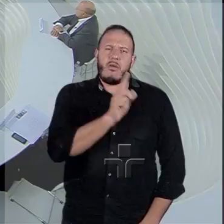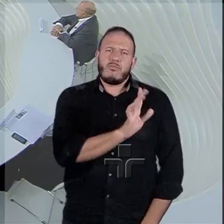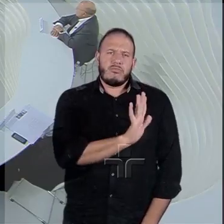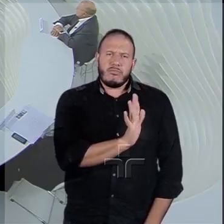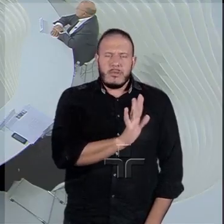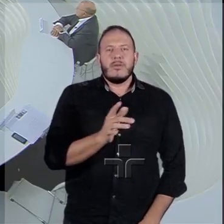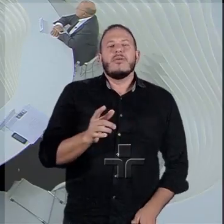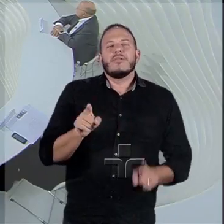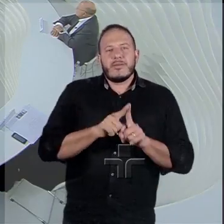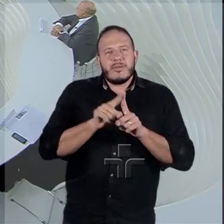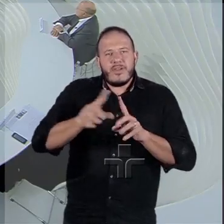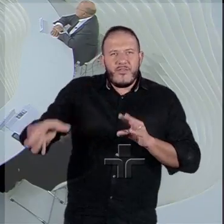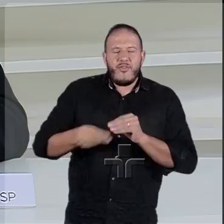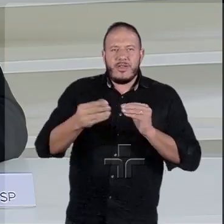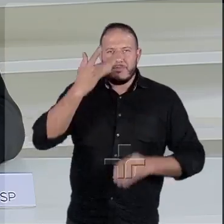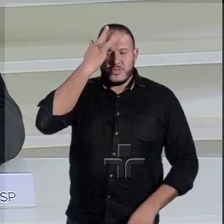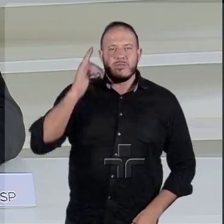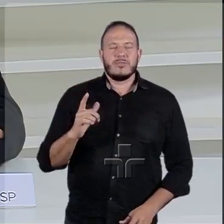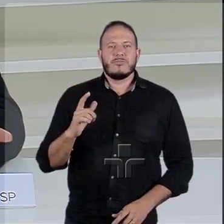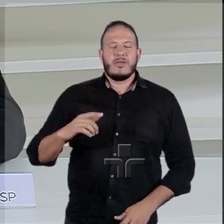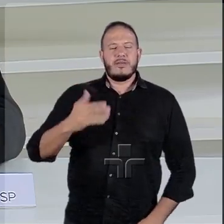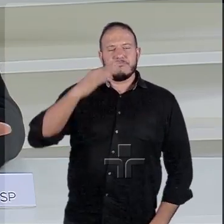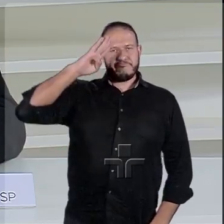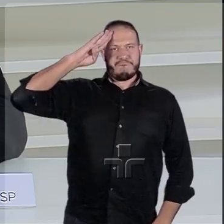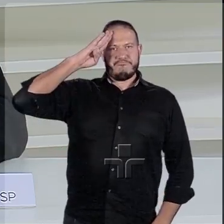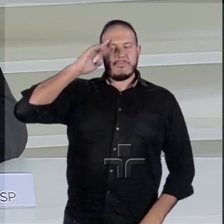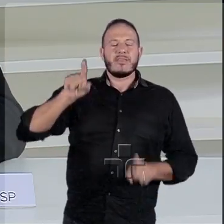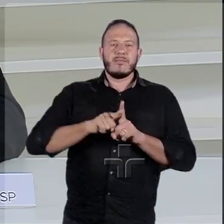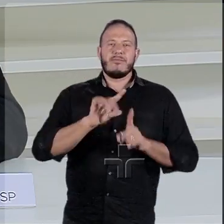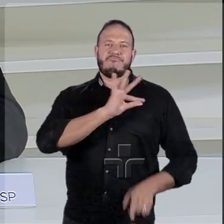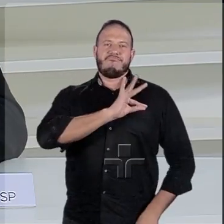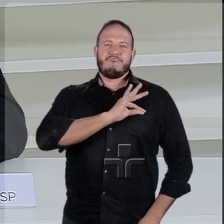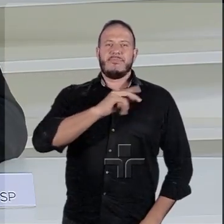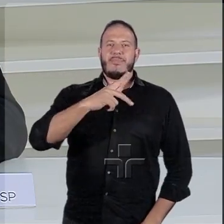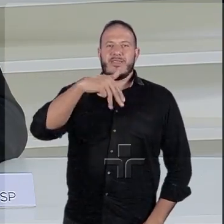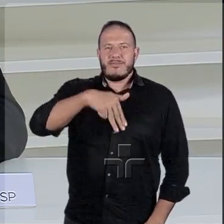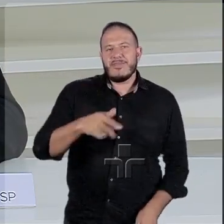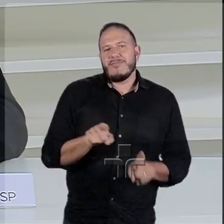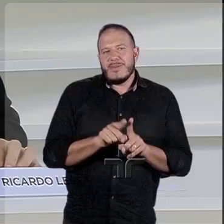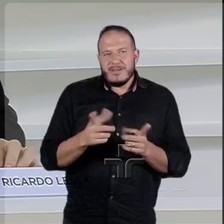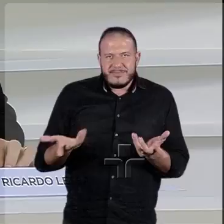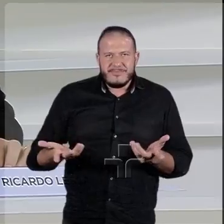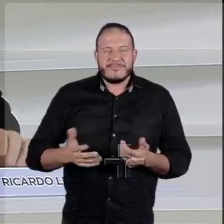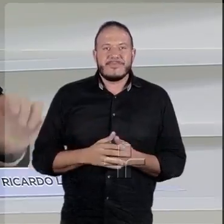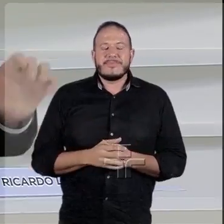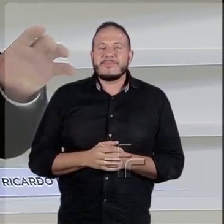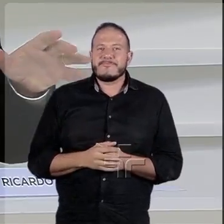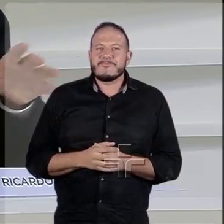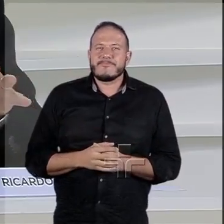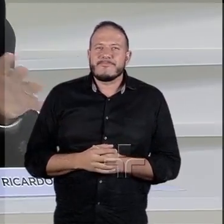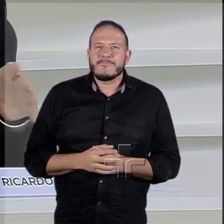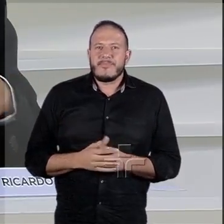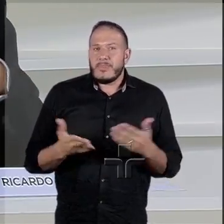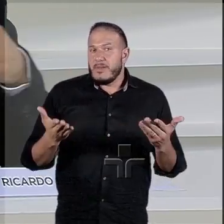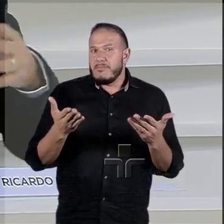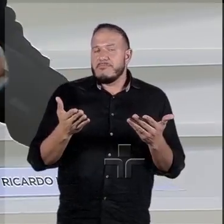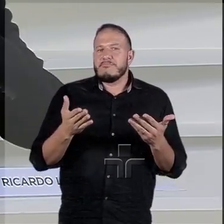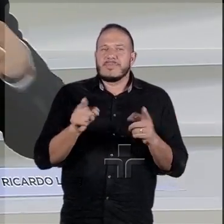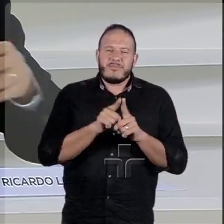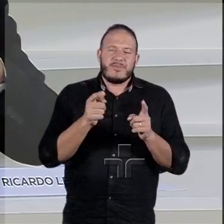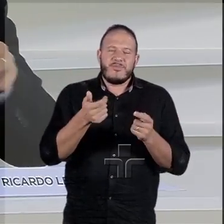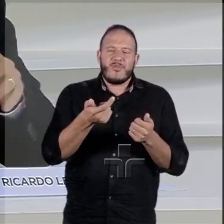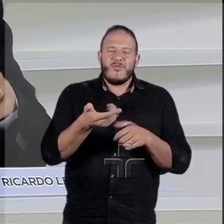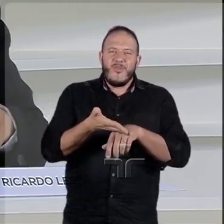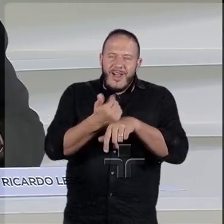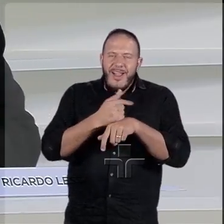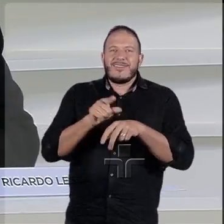Forças Armadas e as polícias militares. Então, ele está abrangente, né? Um projeto bem abrangente. É que, justamente antes da